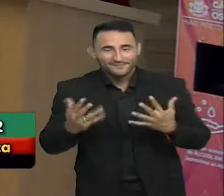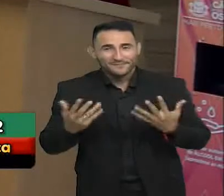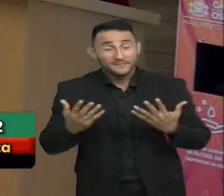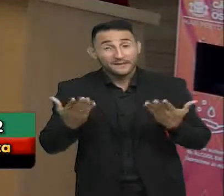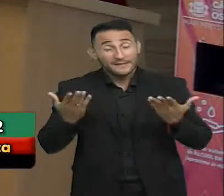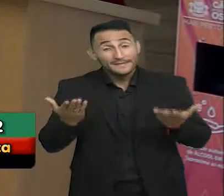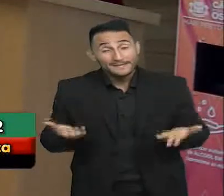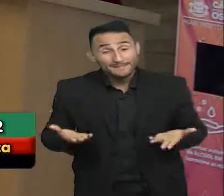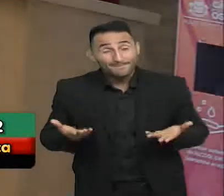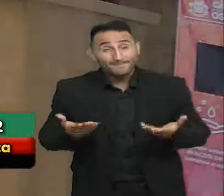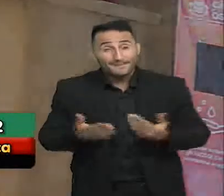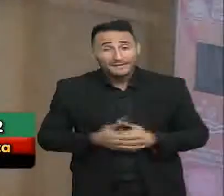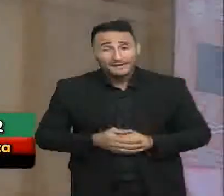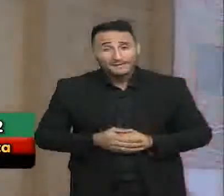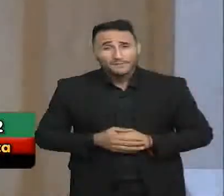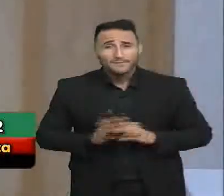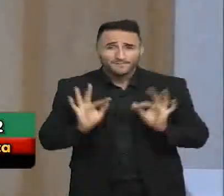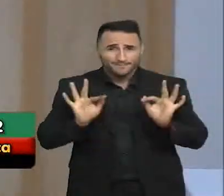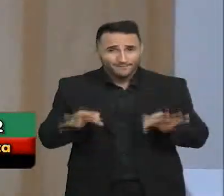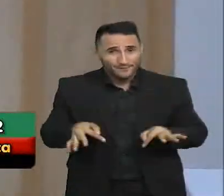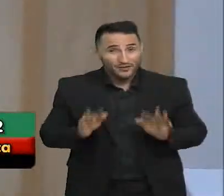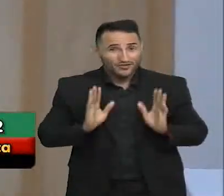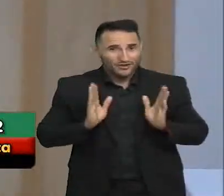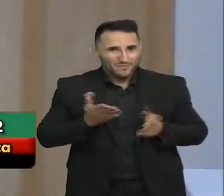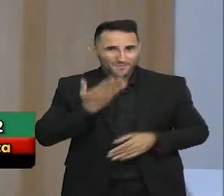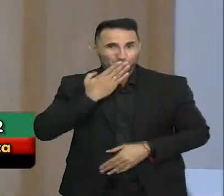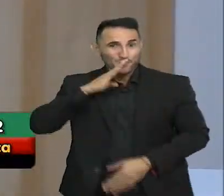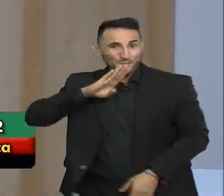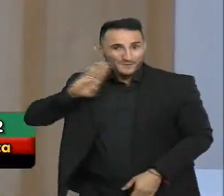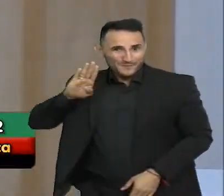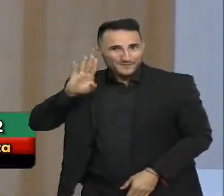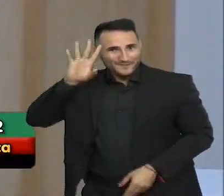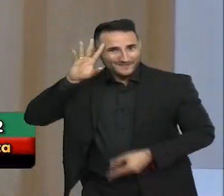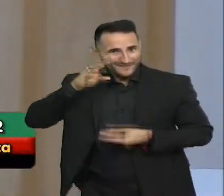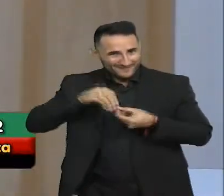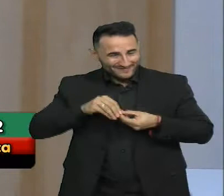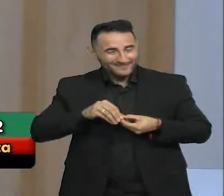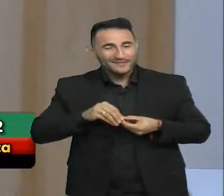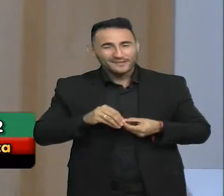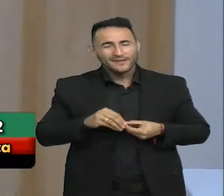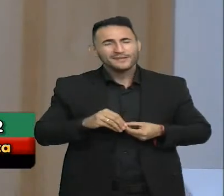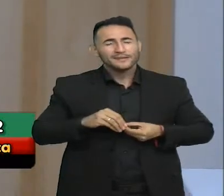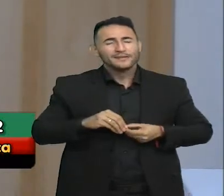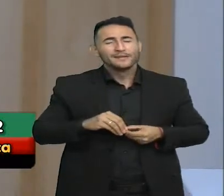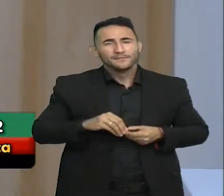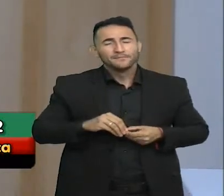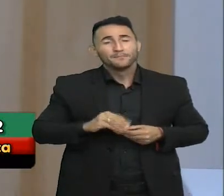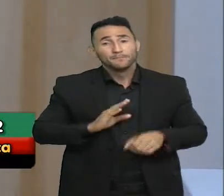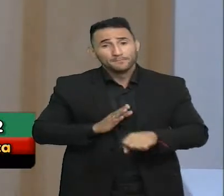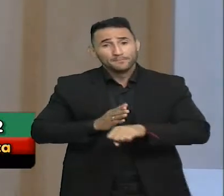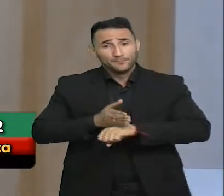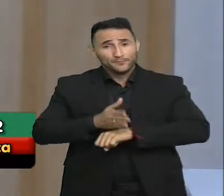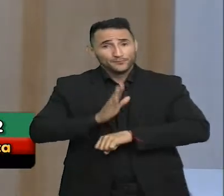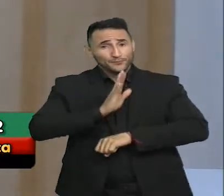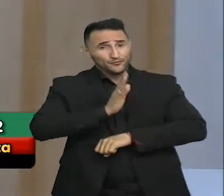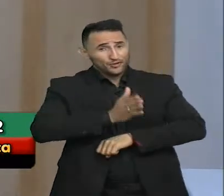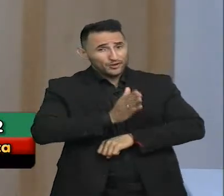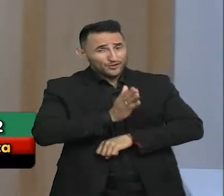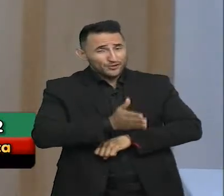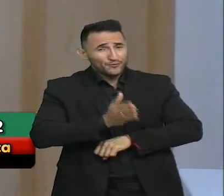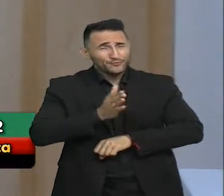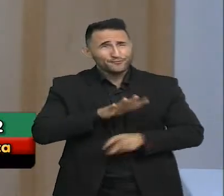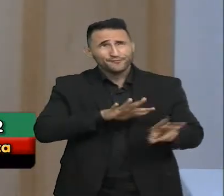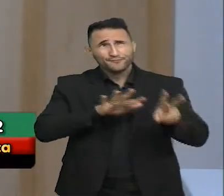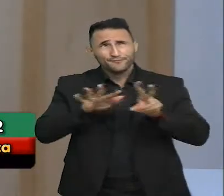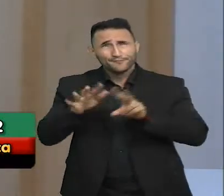E aí, só para finalizar, prometo, vou ser bem rapidinha. A gente participou da organização no último